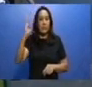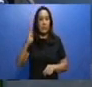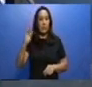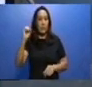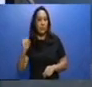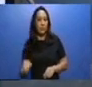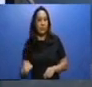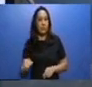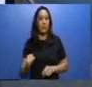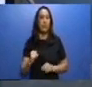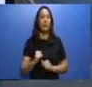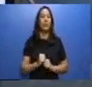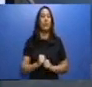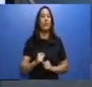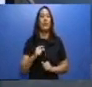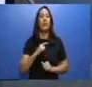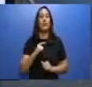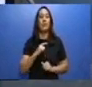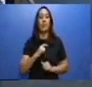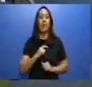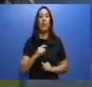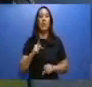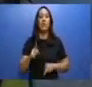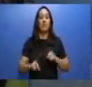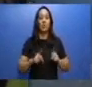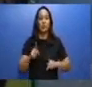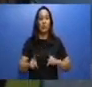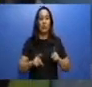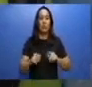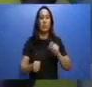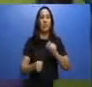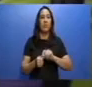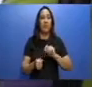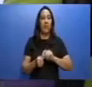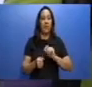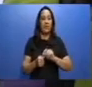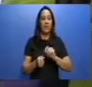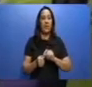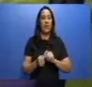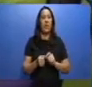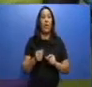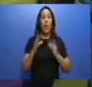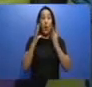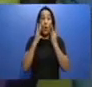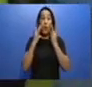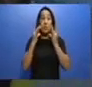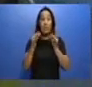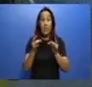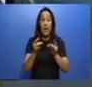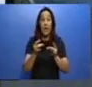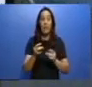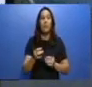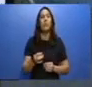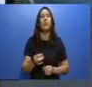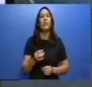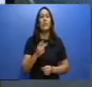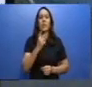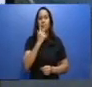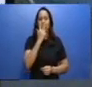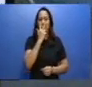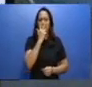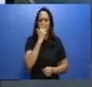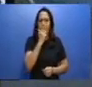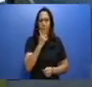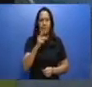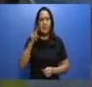cidade, tem alguns indígenas ainda que fazem esse trabalho. Observe que é possível